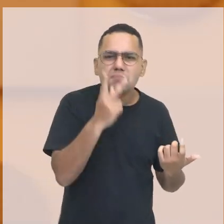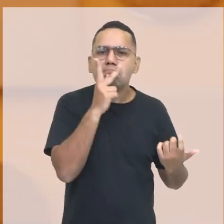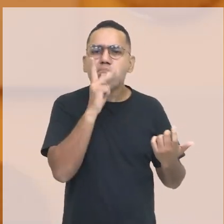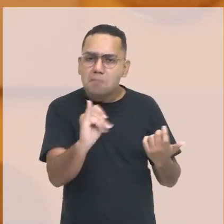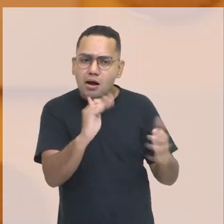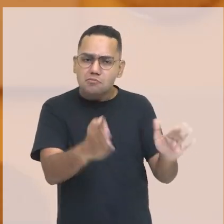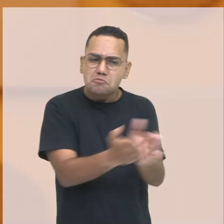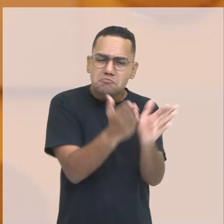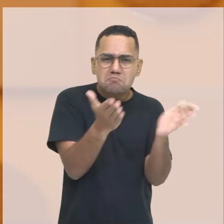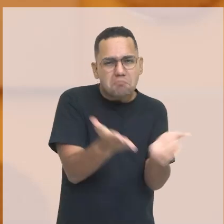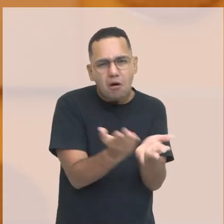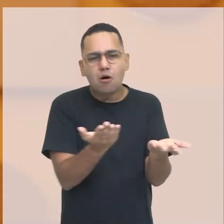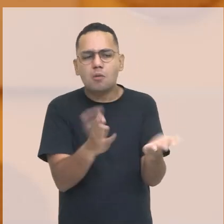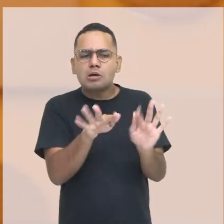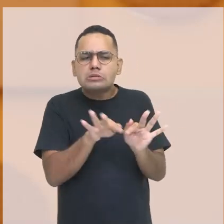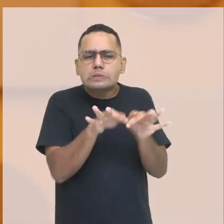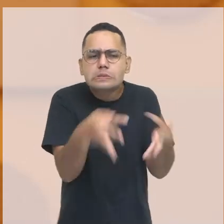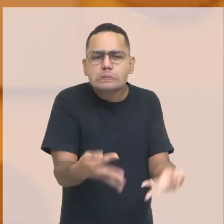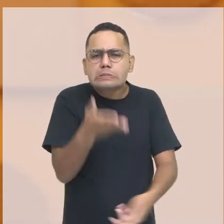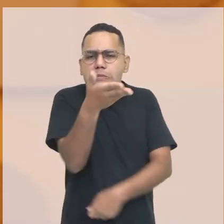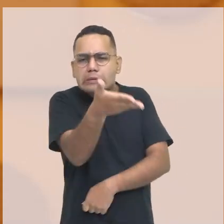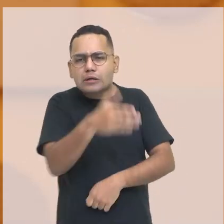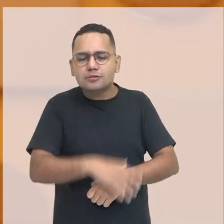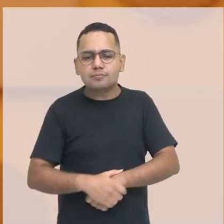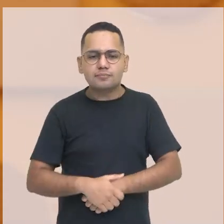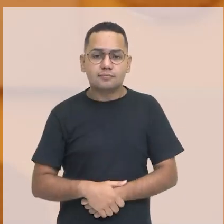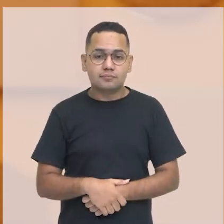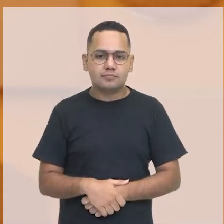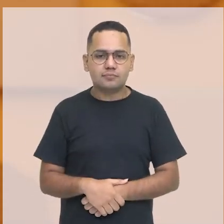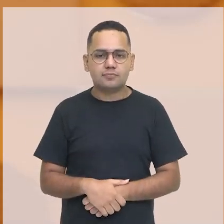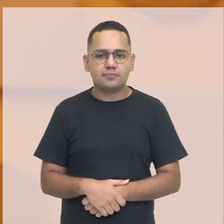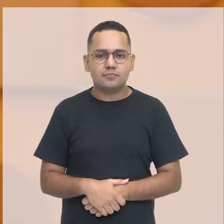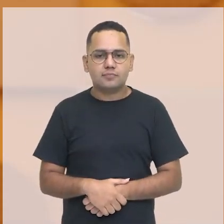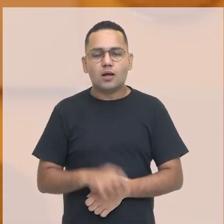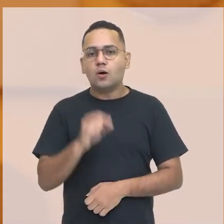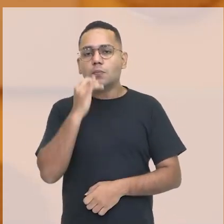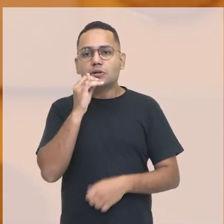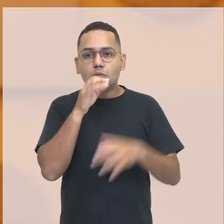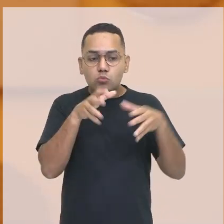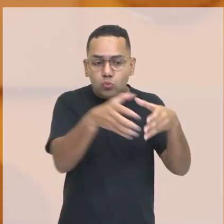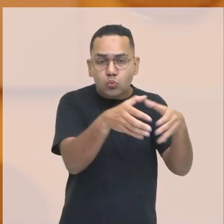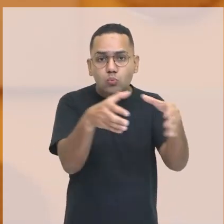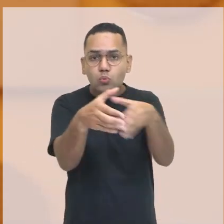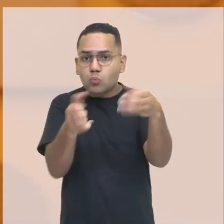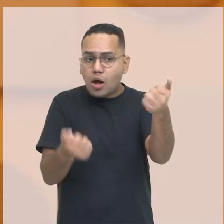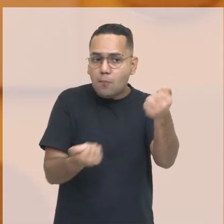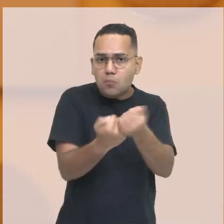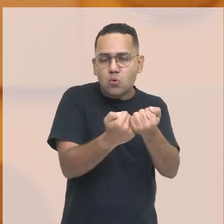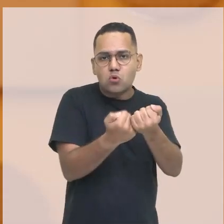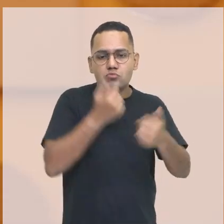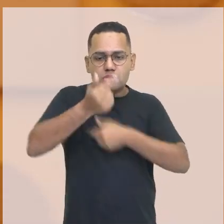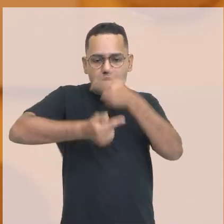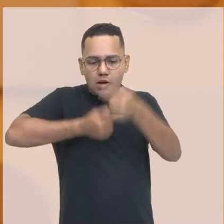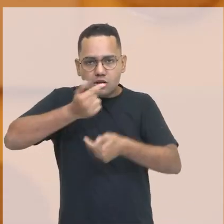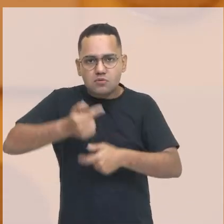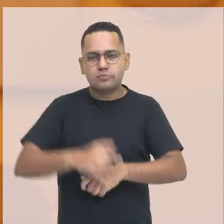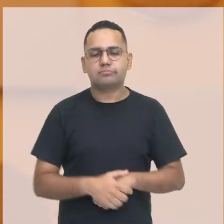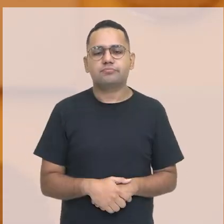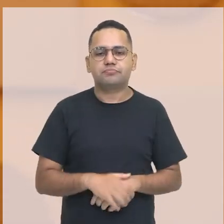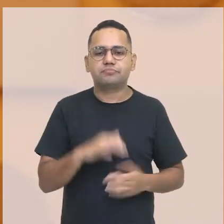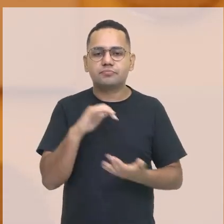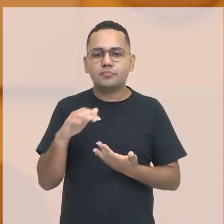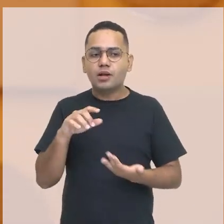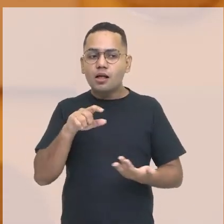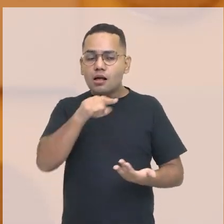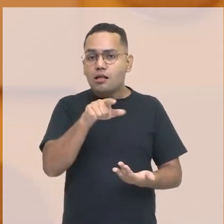sempre associada ali à figura de uma criança, ou das massas, ou do próprio trabalhador. O Getúlio